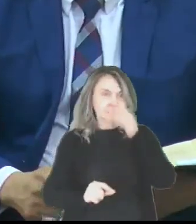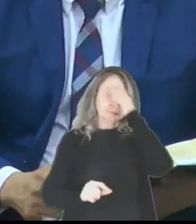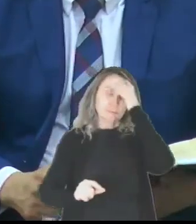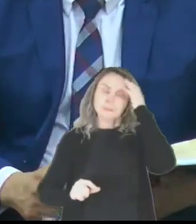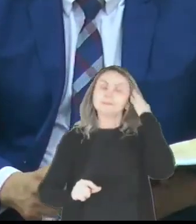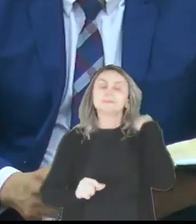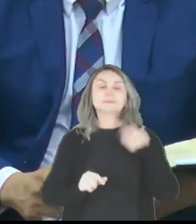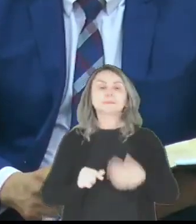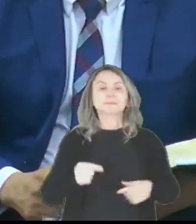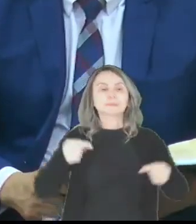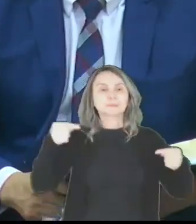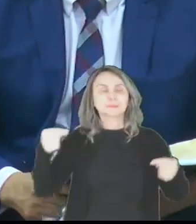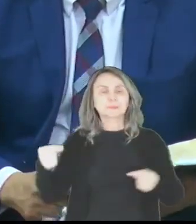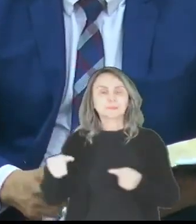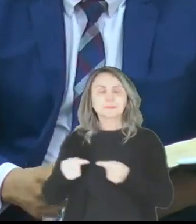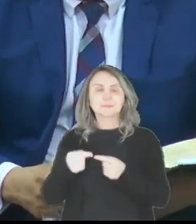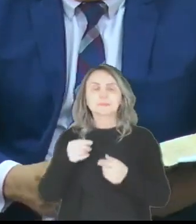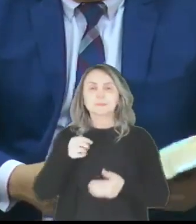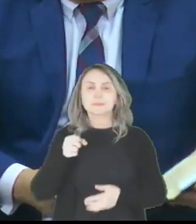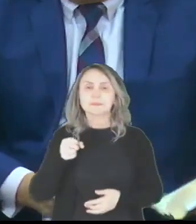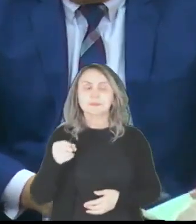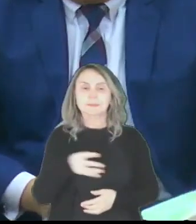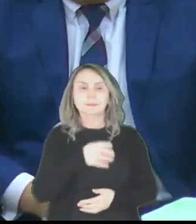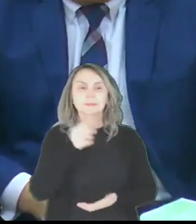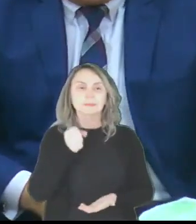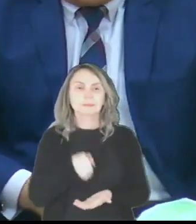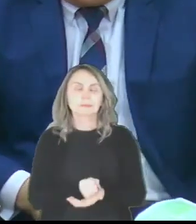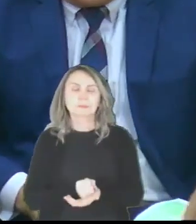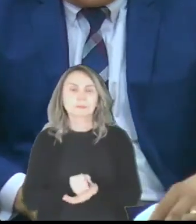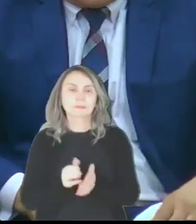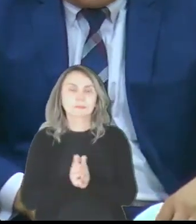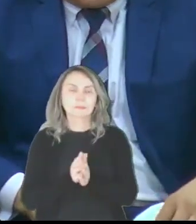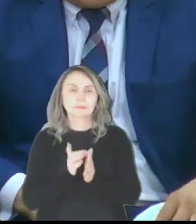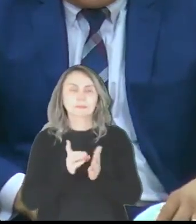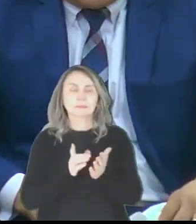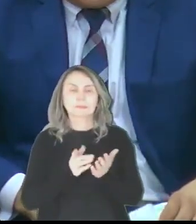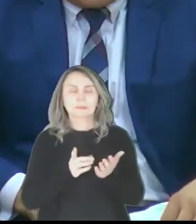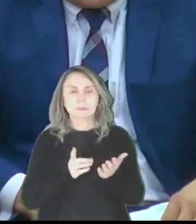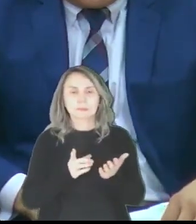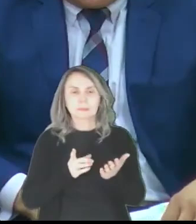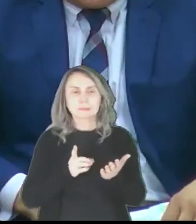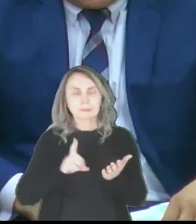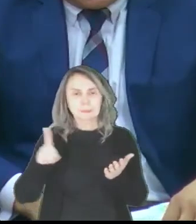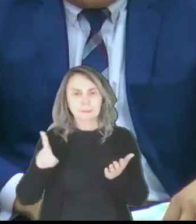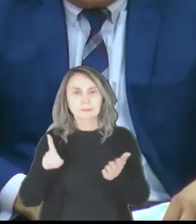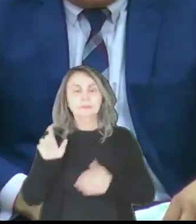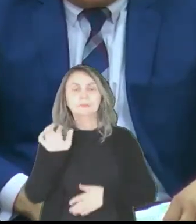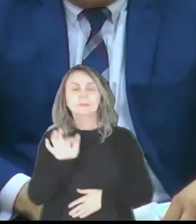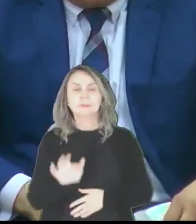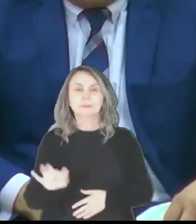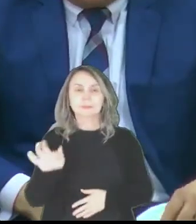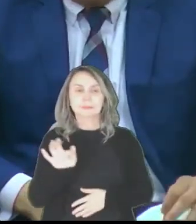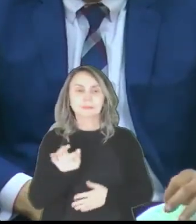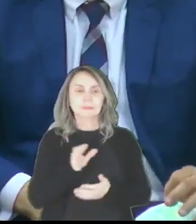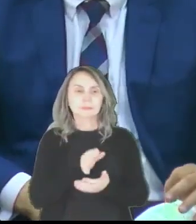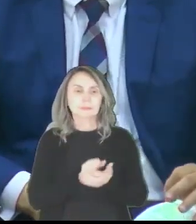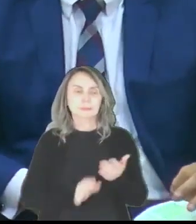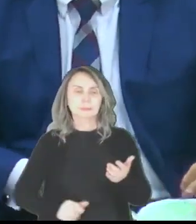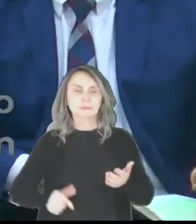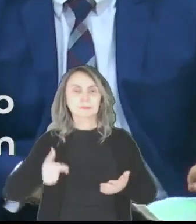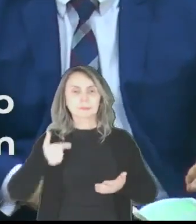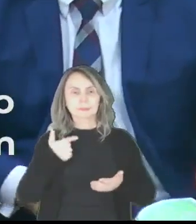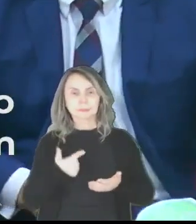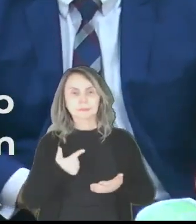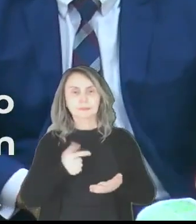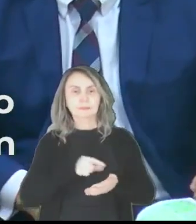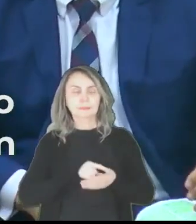Novo Testamento, em Filipenses, capítulo de número 2, versículo 5. Filipenses 2 e